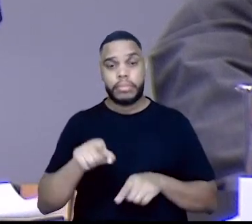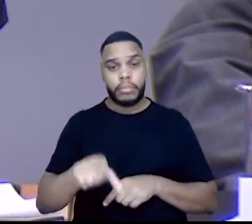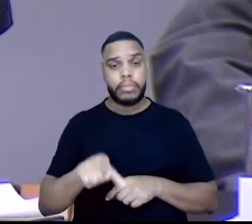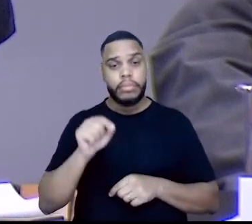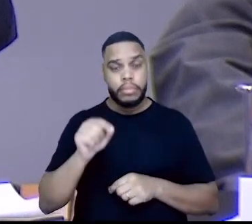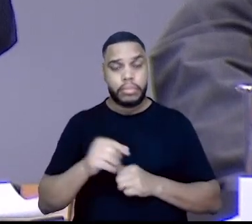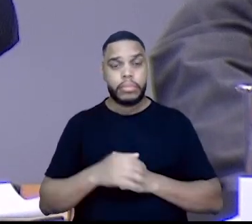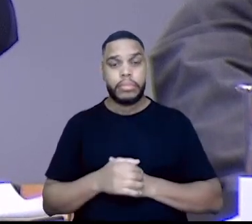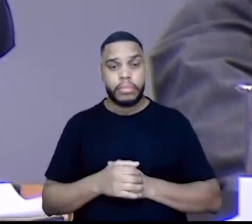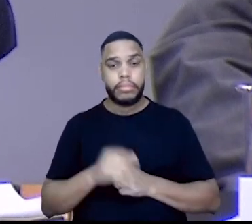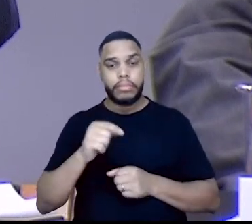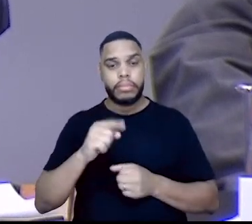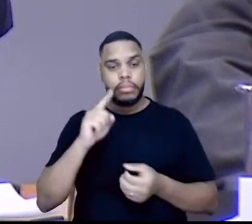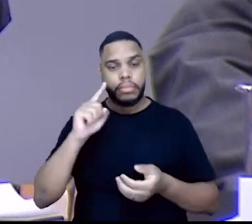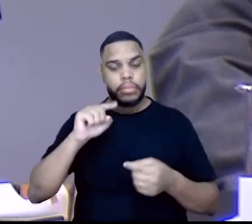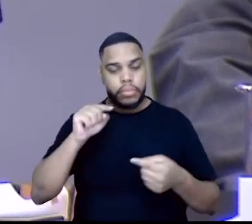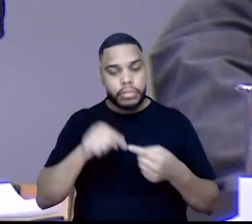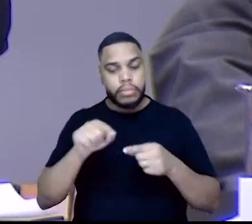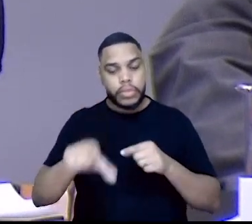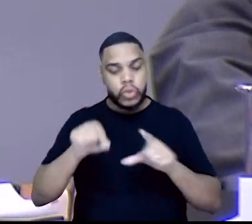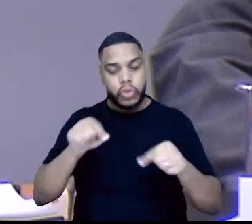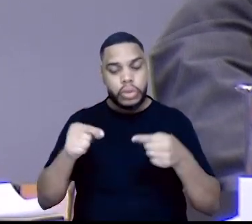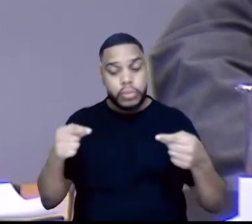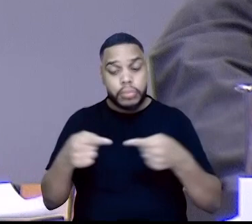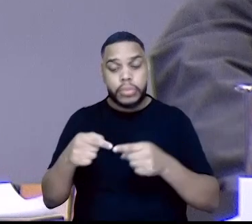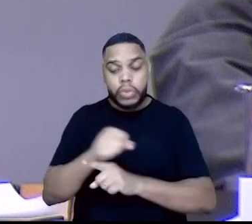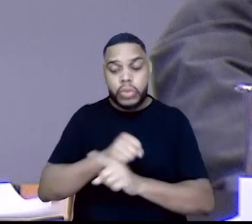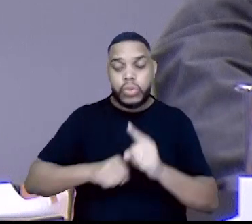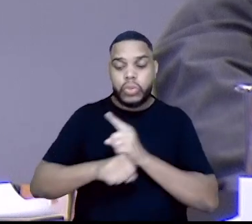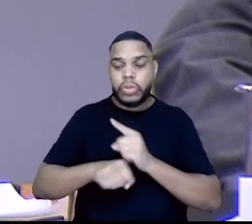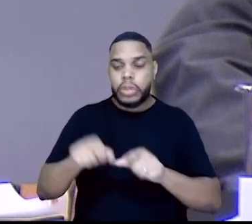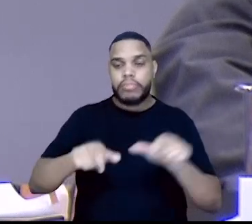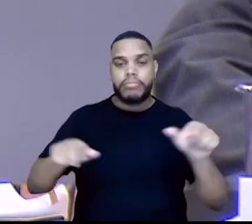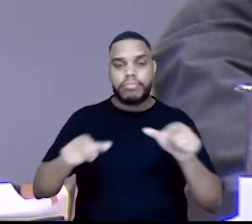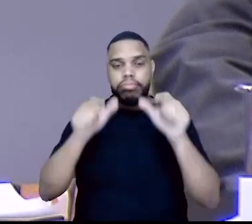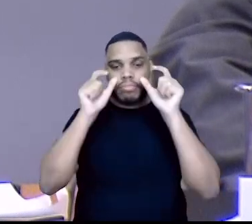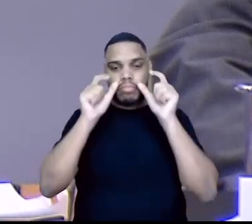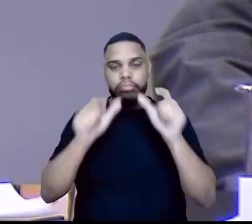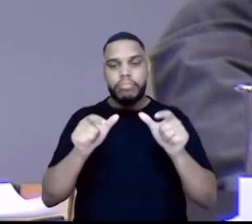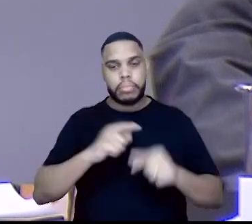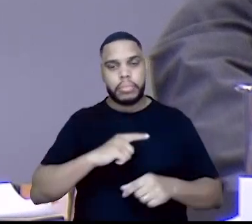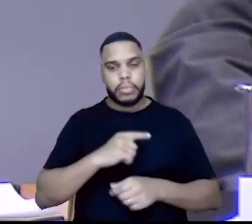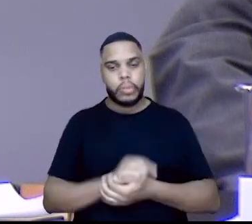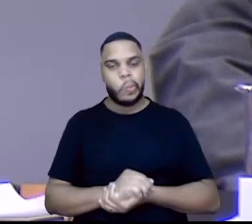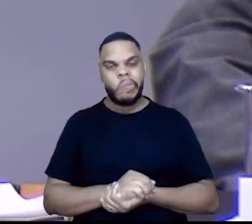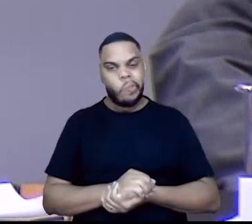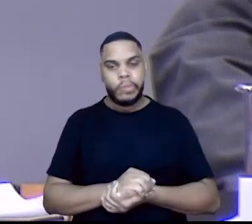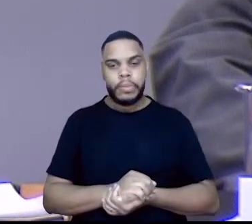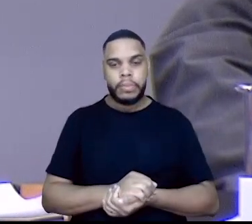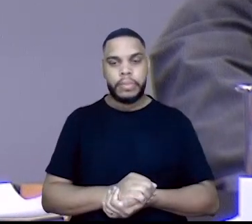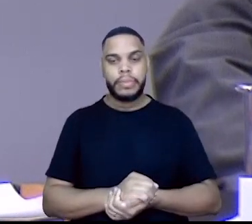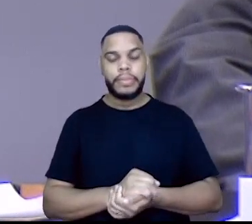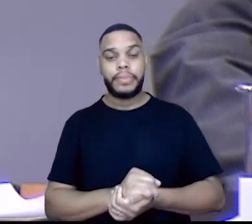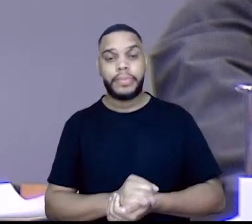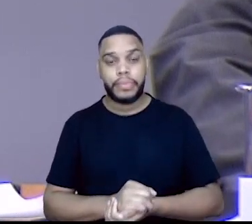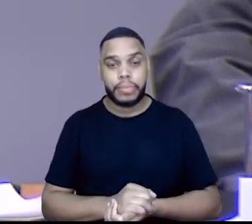pragmaticamente a melhor solução onde haja alternativas possíveis.